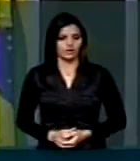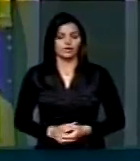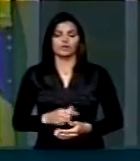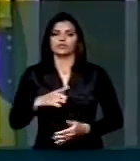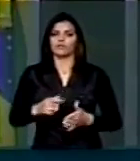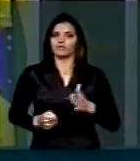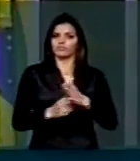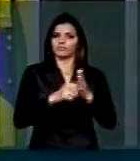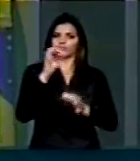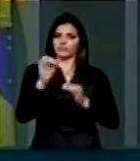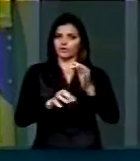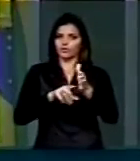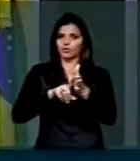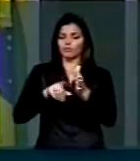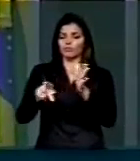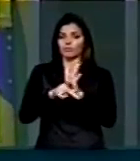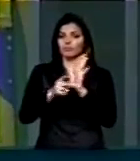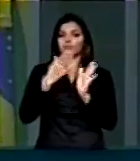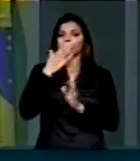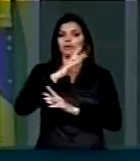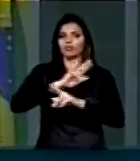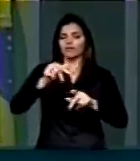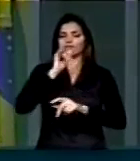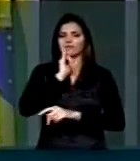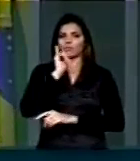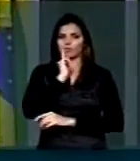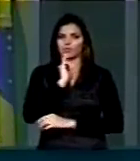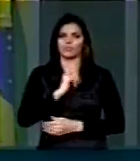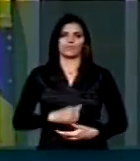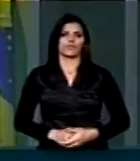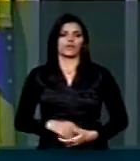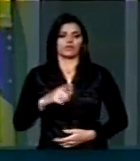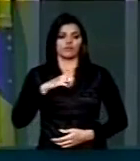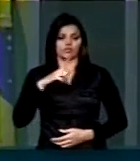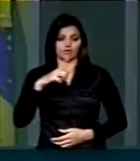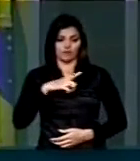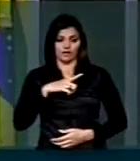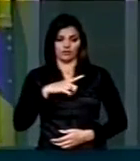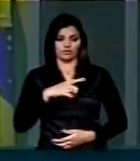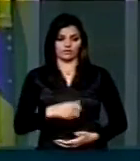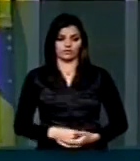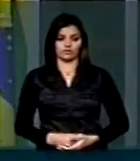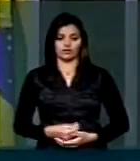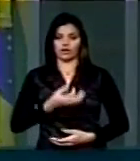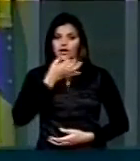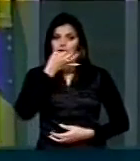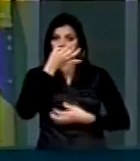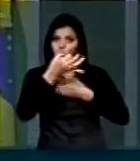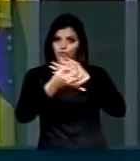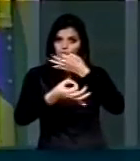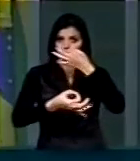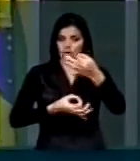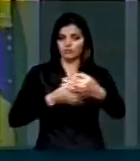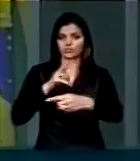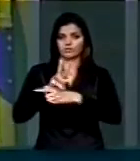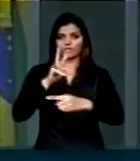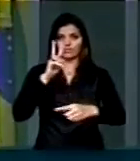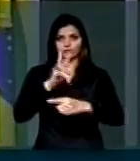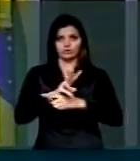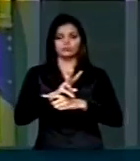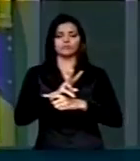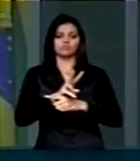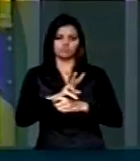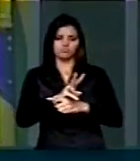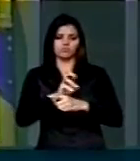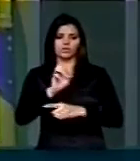representação, consultas específicas. Trago aqui a consideração argumentos defendidos com muita